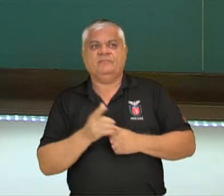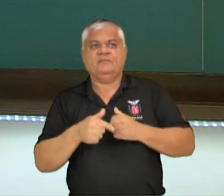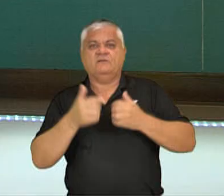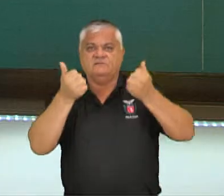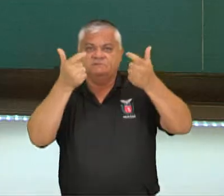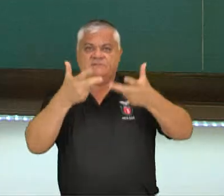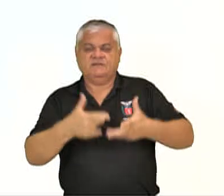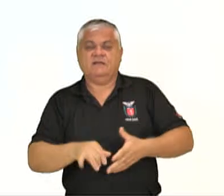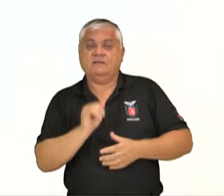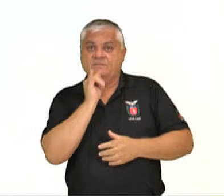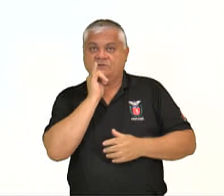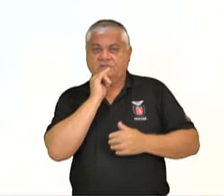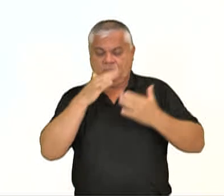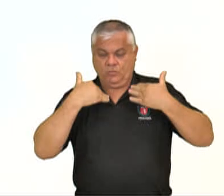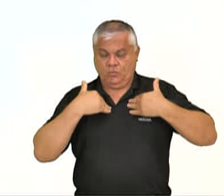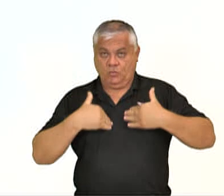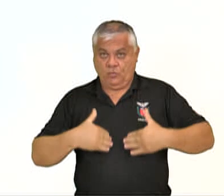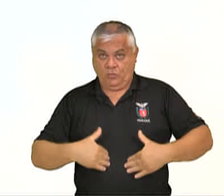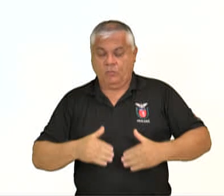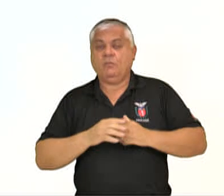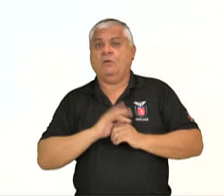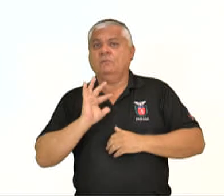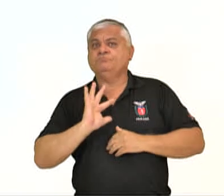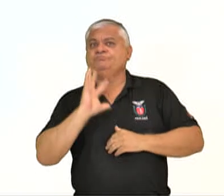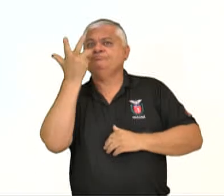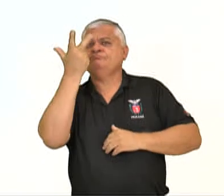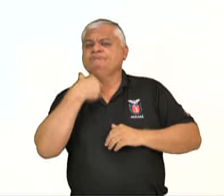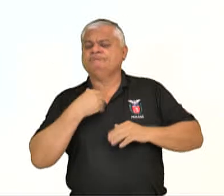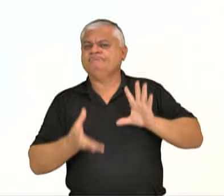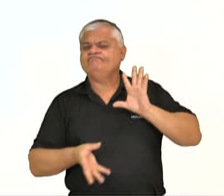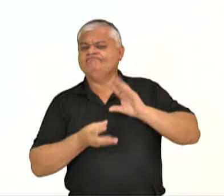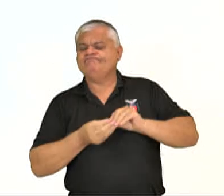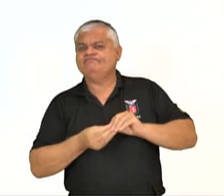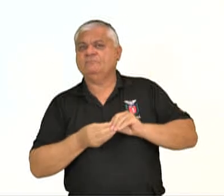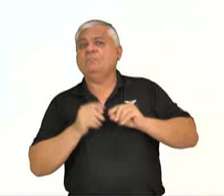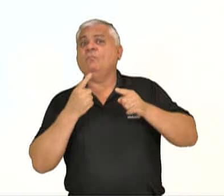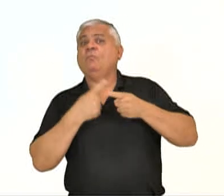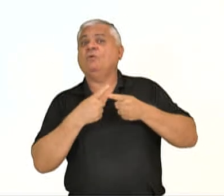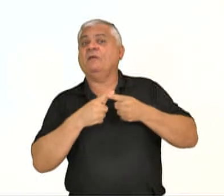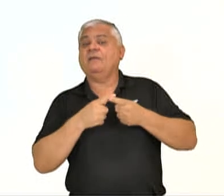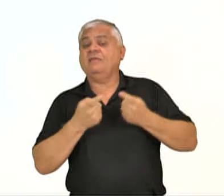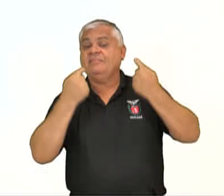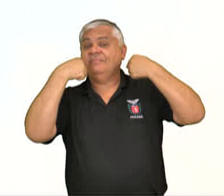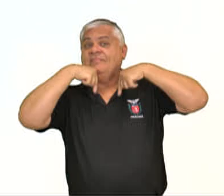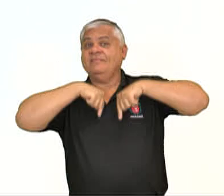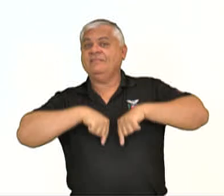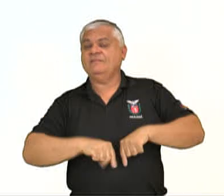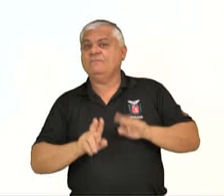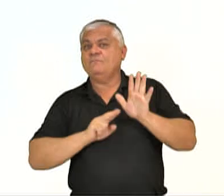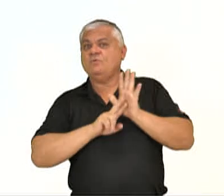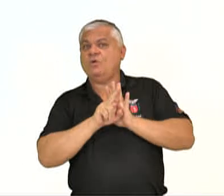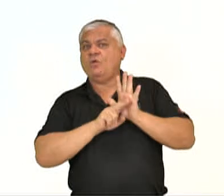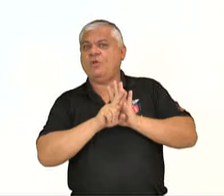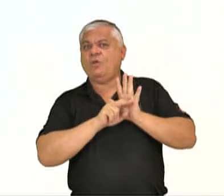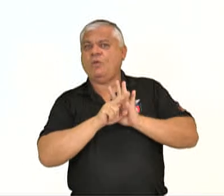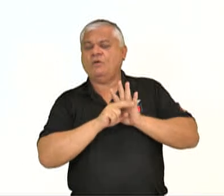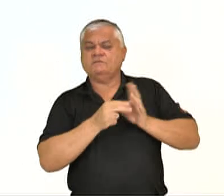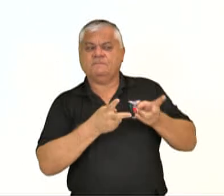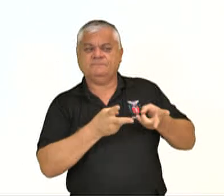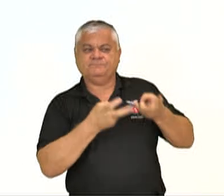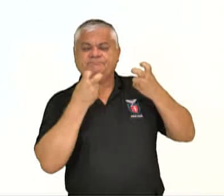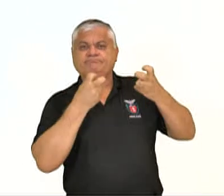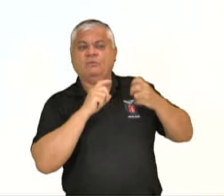ó, né? Que o corpo reage devido a mecanismos biológicos que nos preparam para responder o que